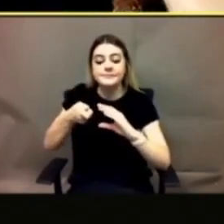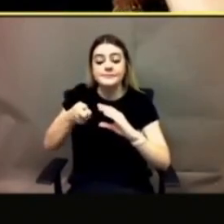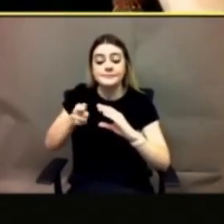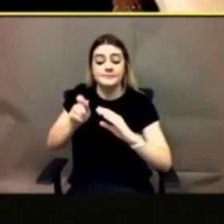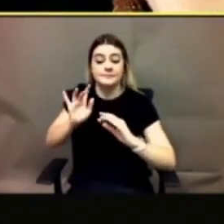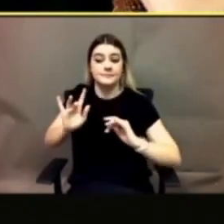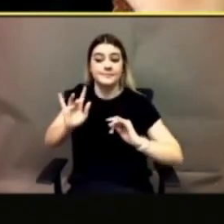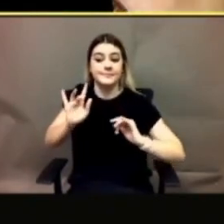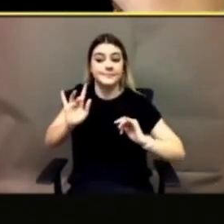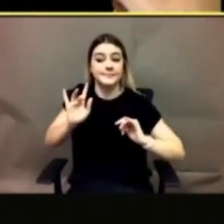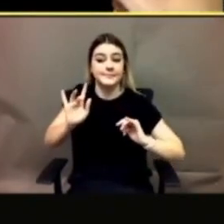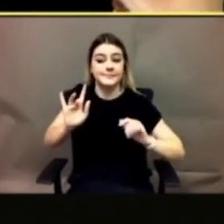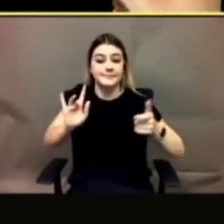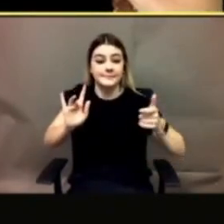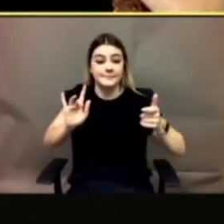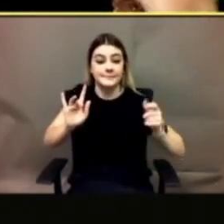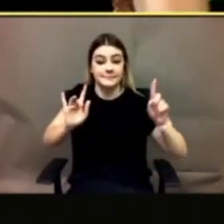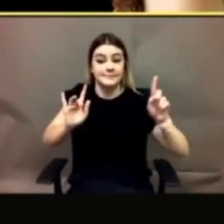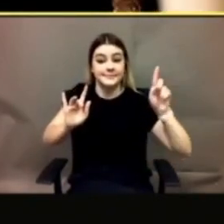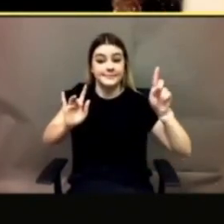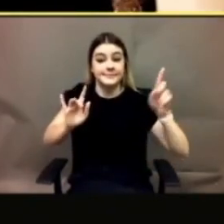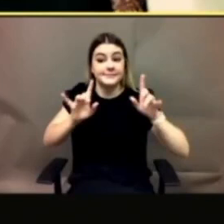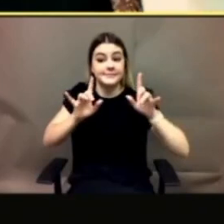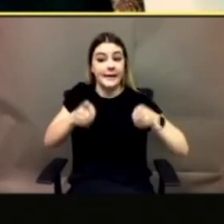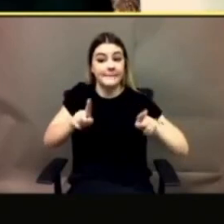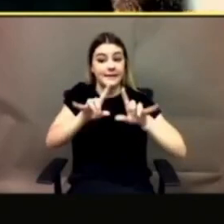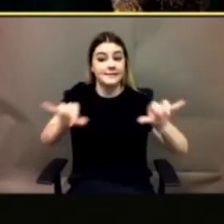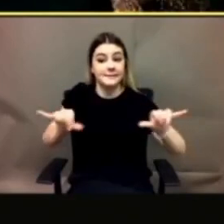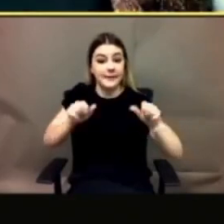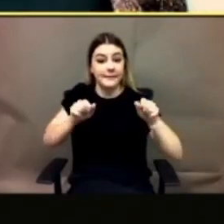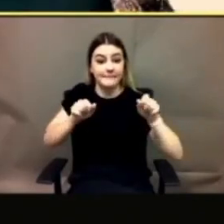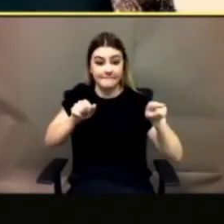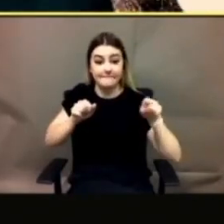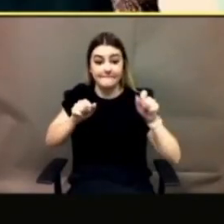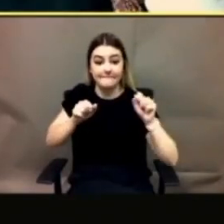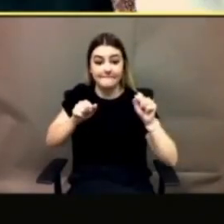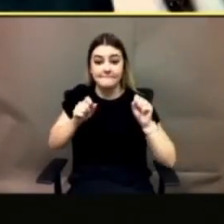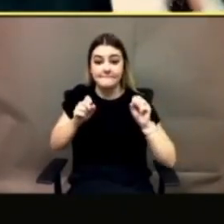E eu adoro essa fita de alumínio aqui. Vou pegar um pedacinho.